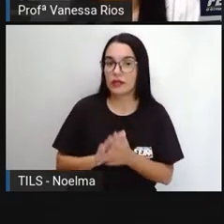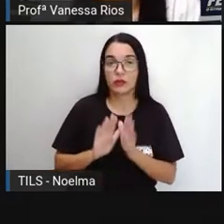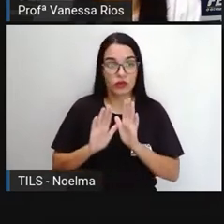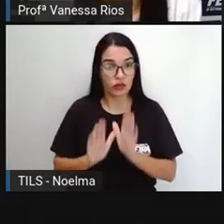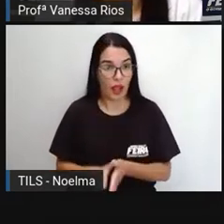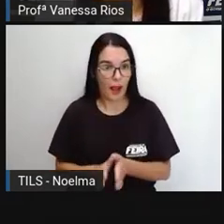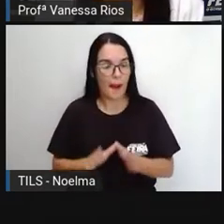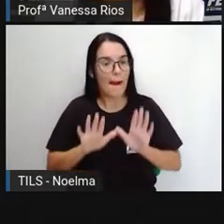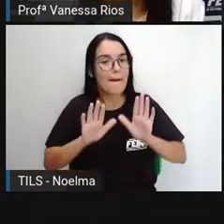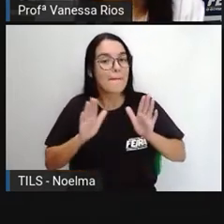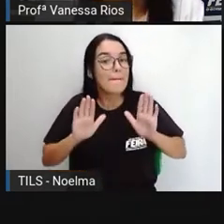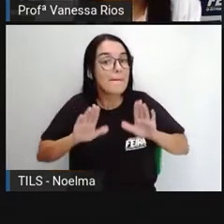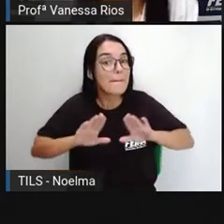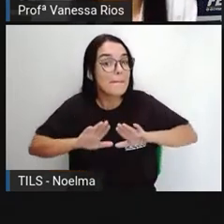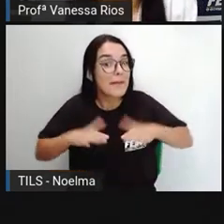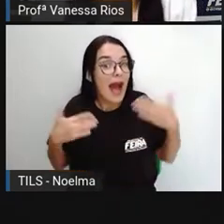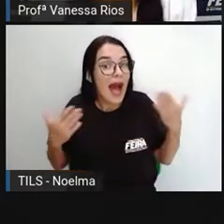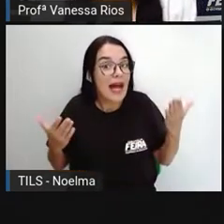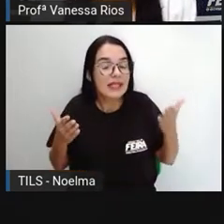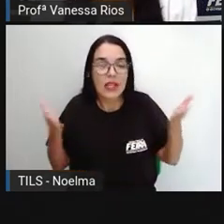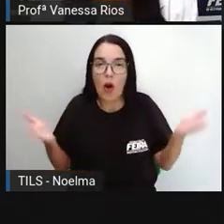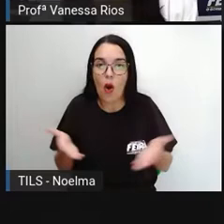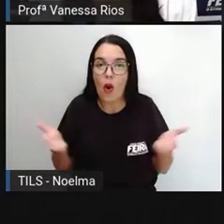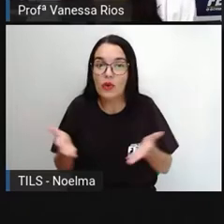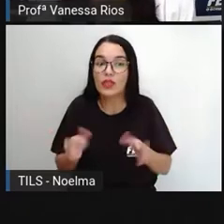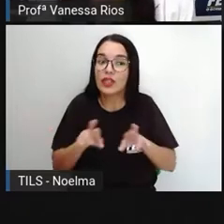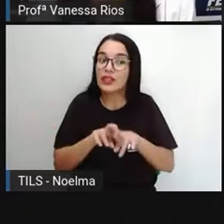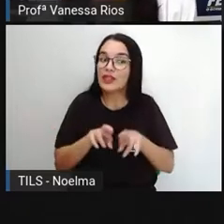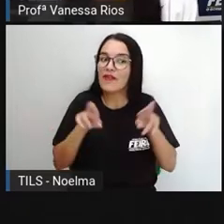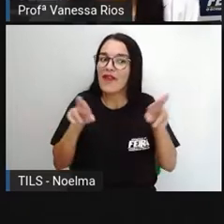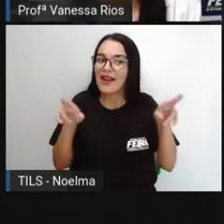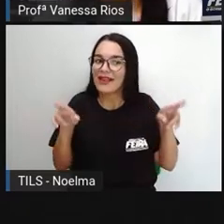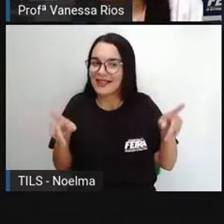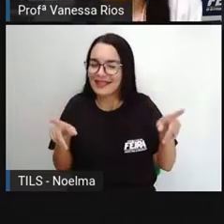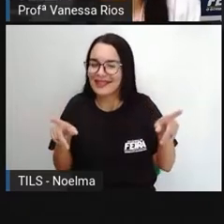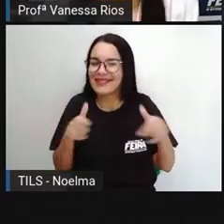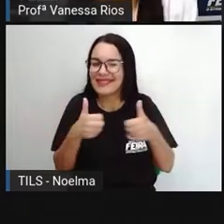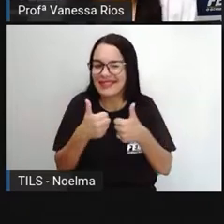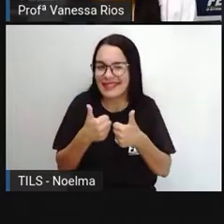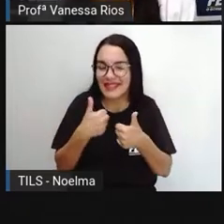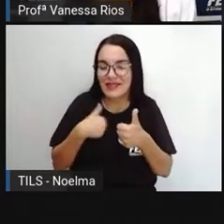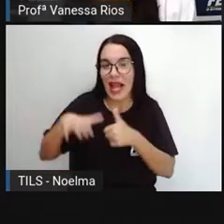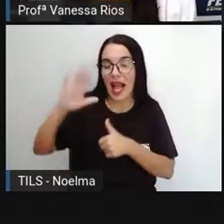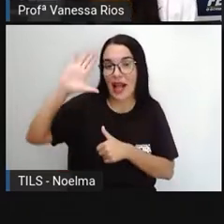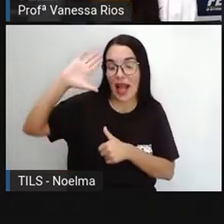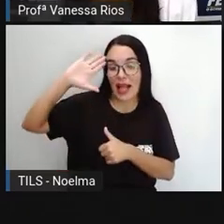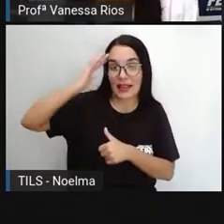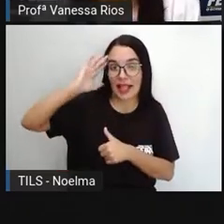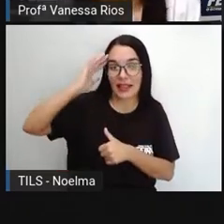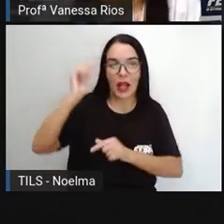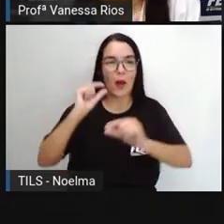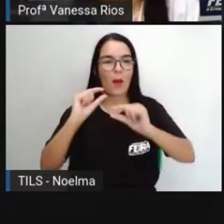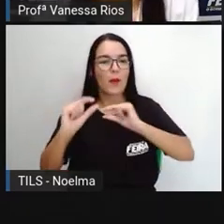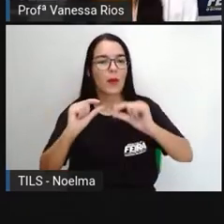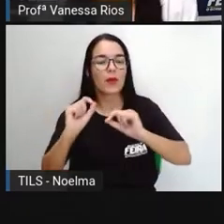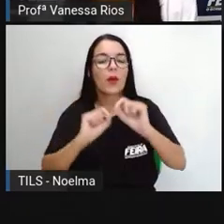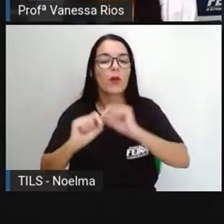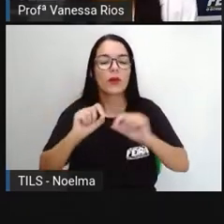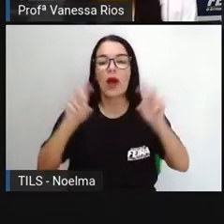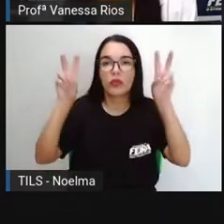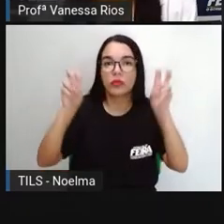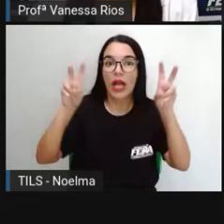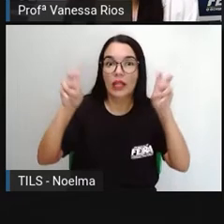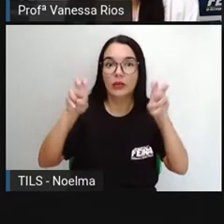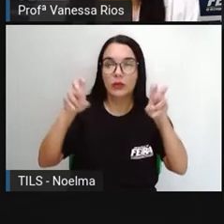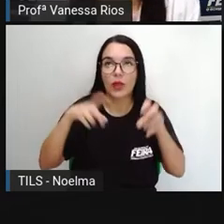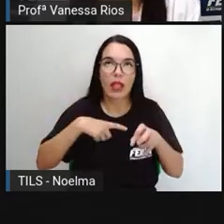esse modo de viver nômade. Existem aí em outros conteúdos, em outras áreas, alguns assuntos que